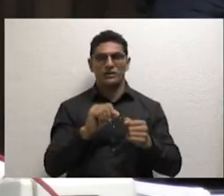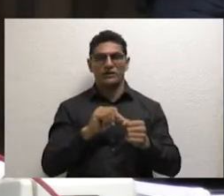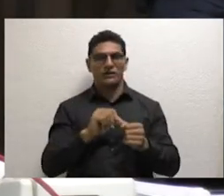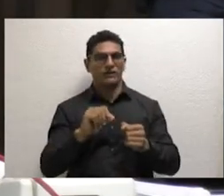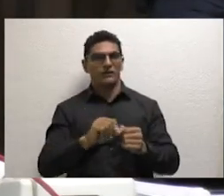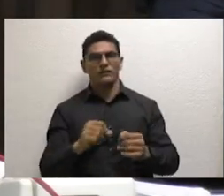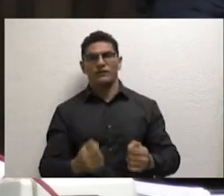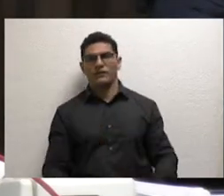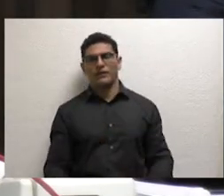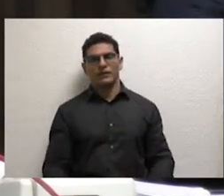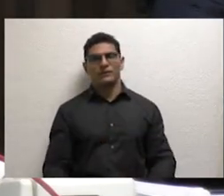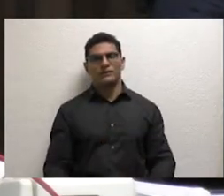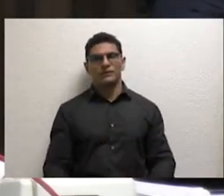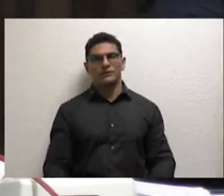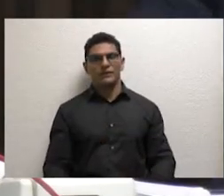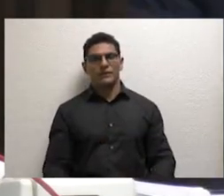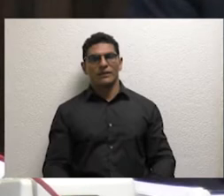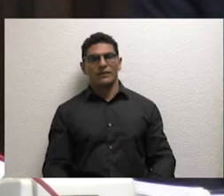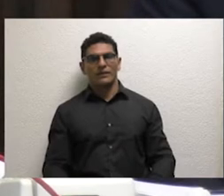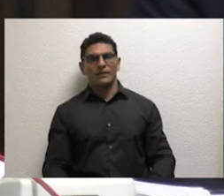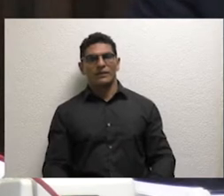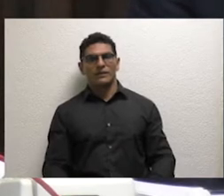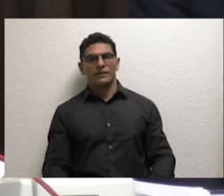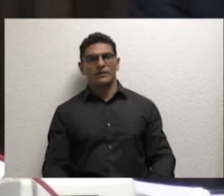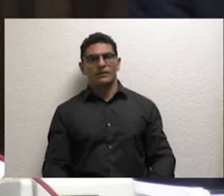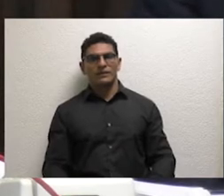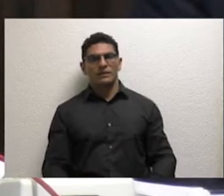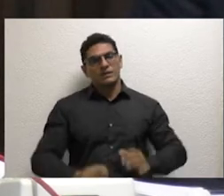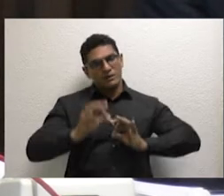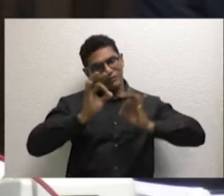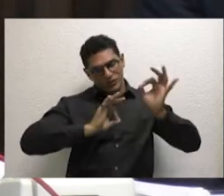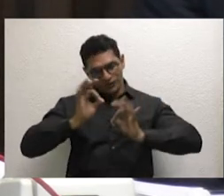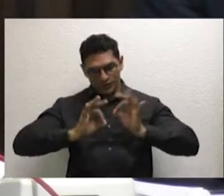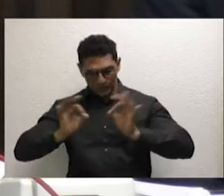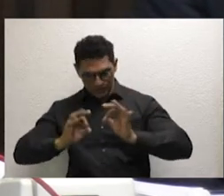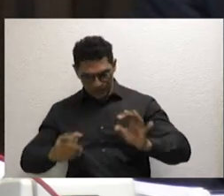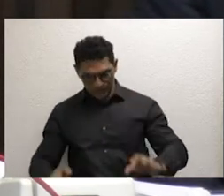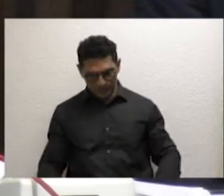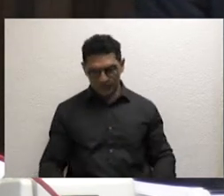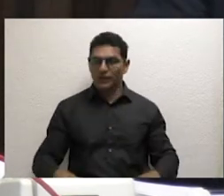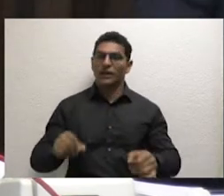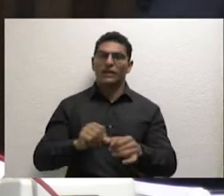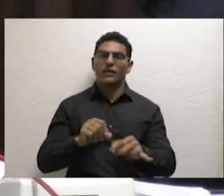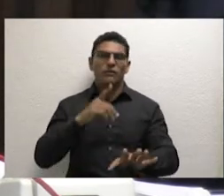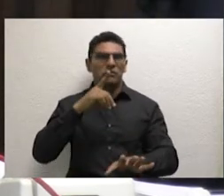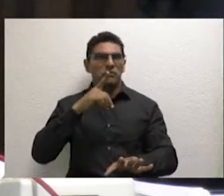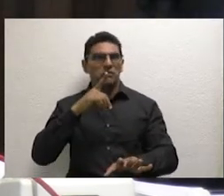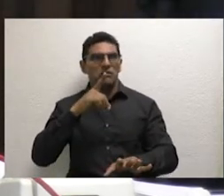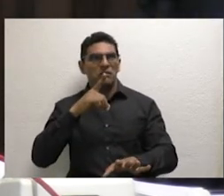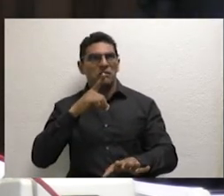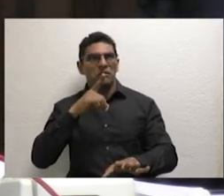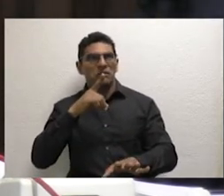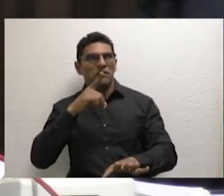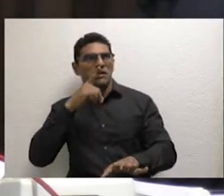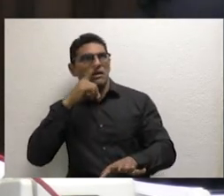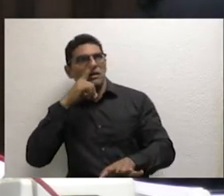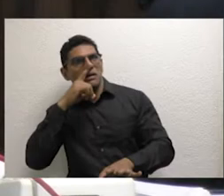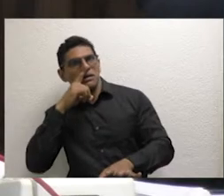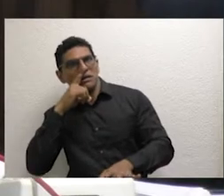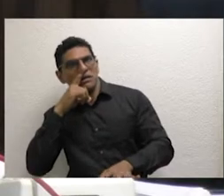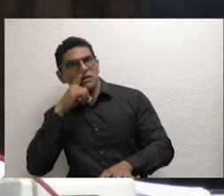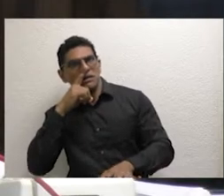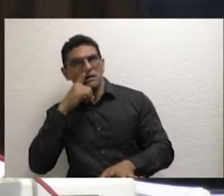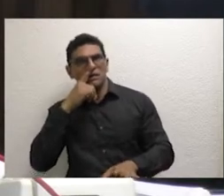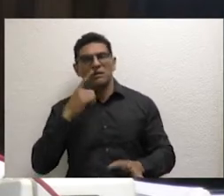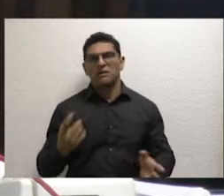bons reflexos após a execução desse trabalho aqui a gente não inventa regra nem inventa norma as